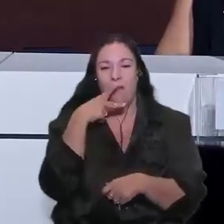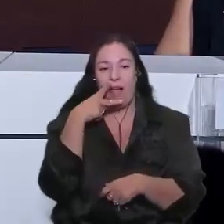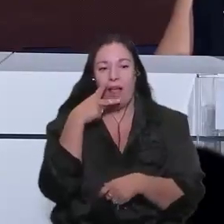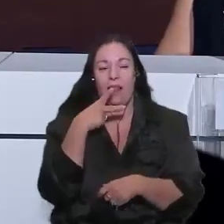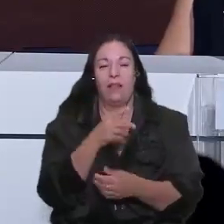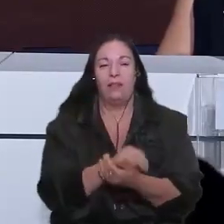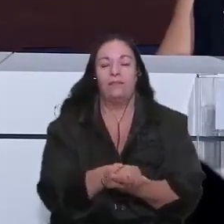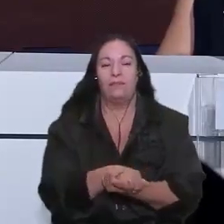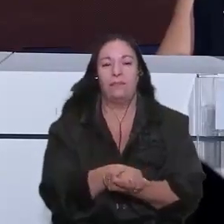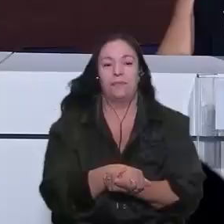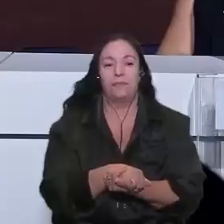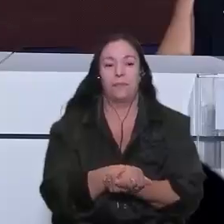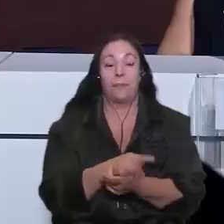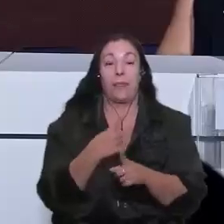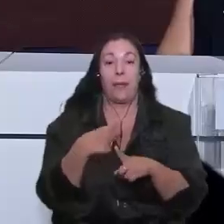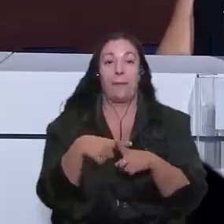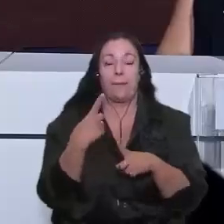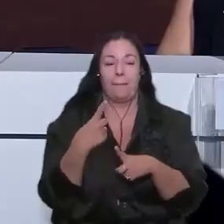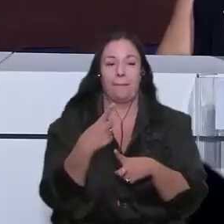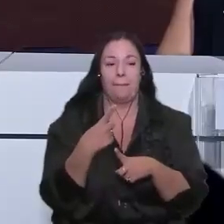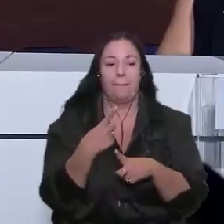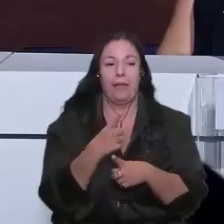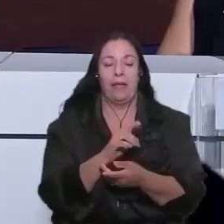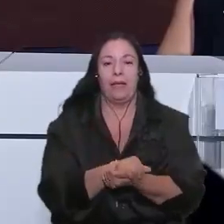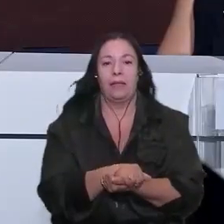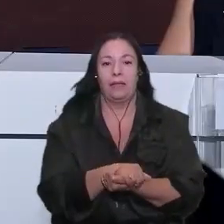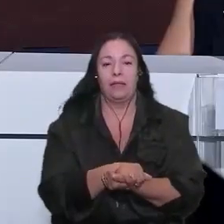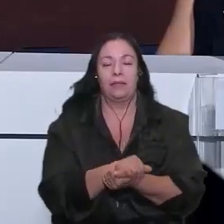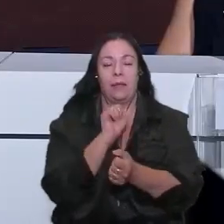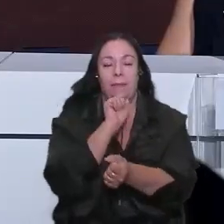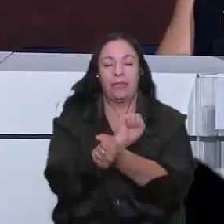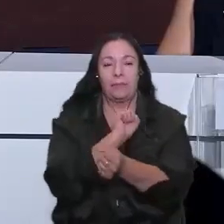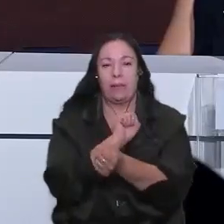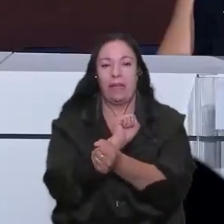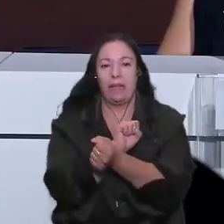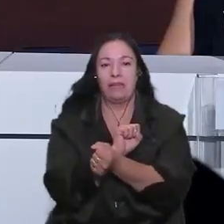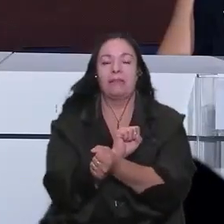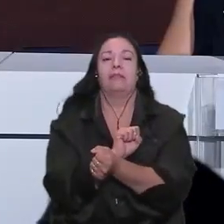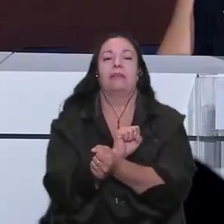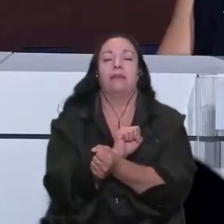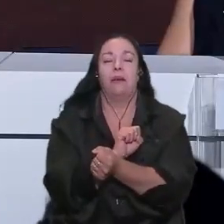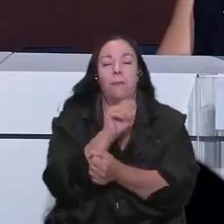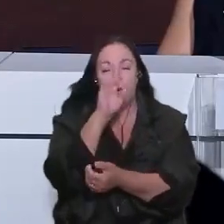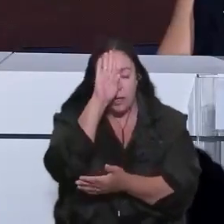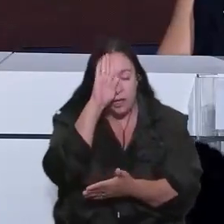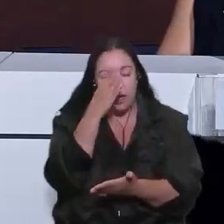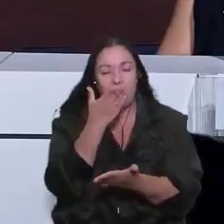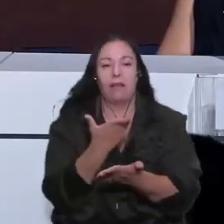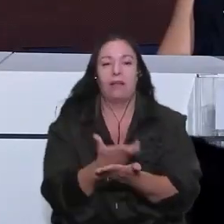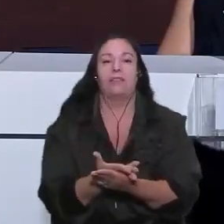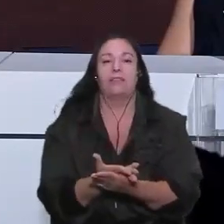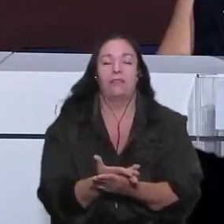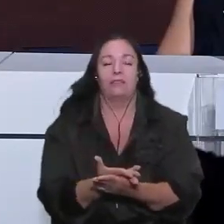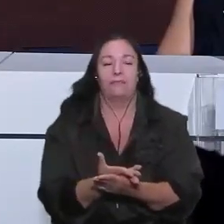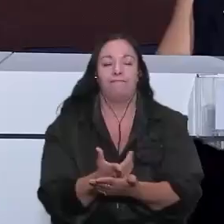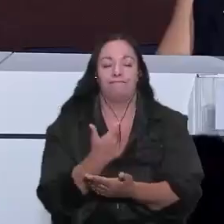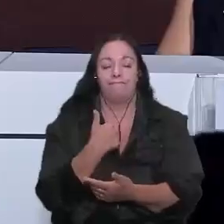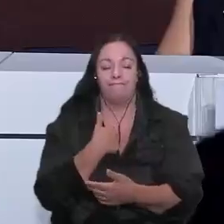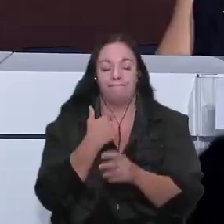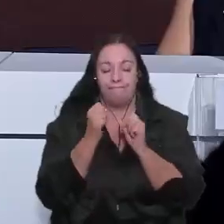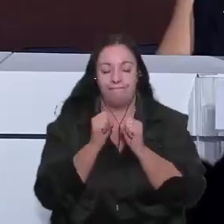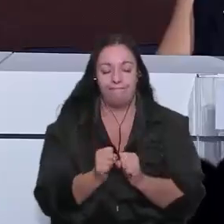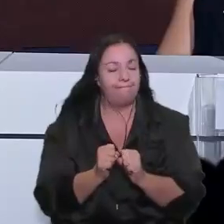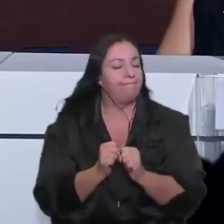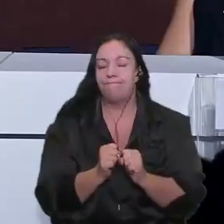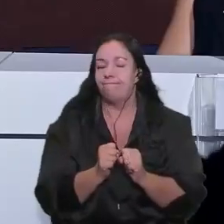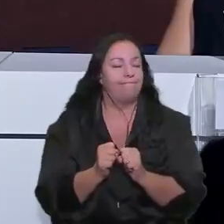uma dureza, mas que a mim me cria uma imensa esperança, que é de poder acreditar que eu posso não